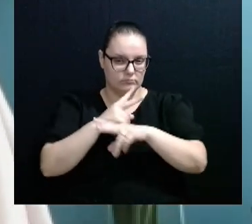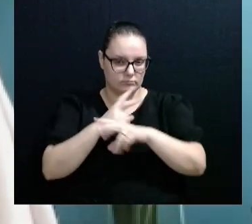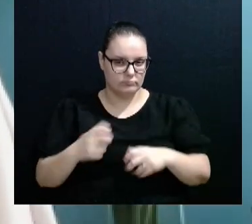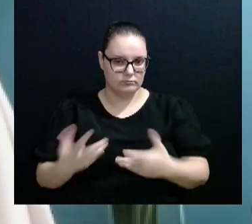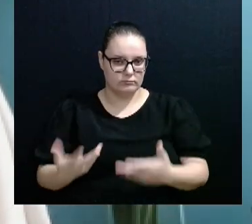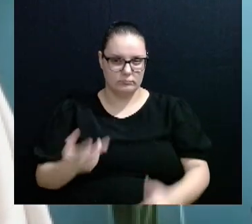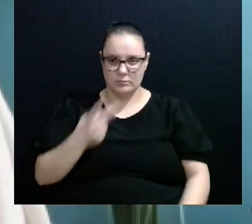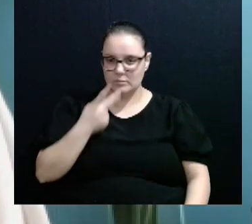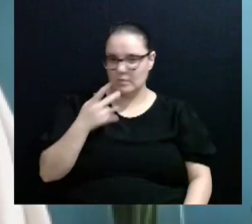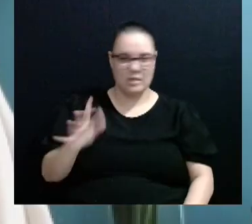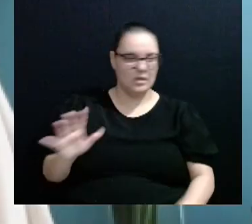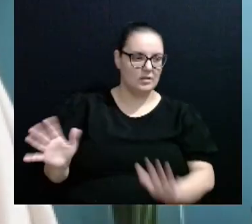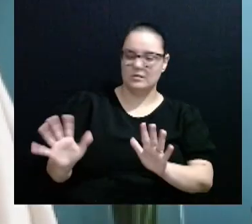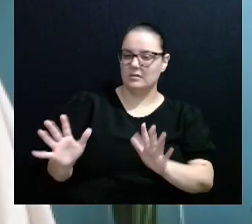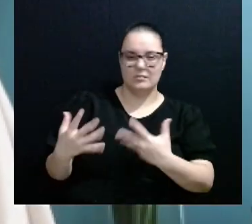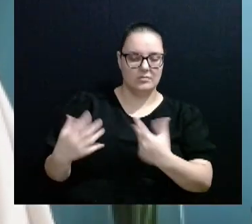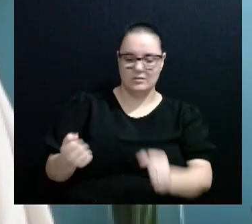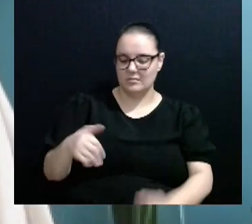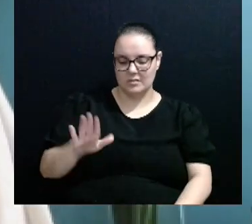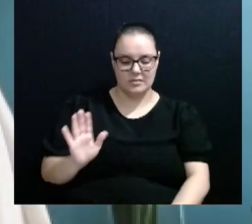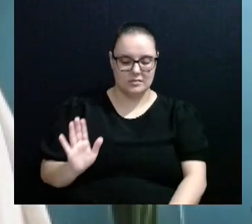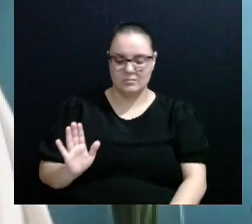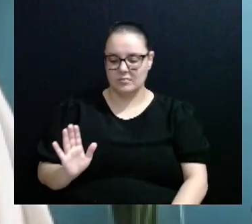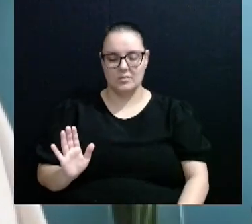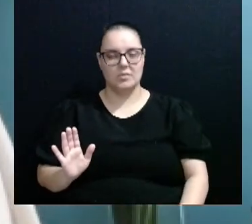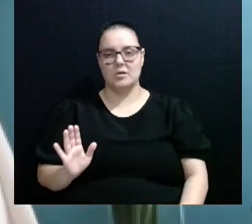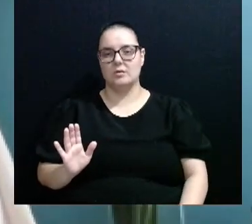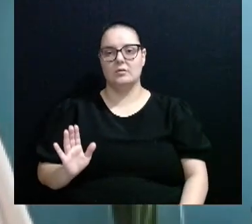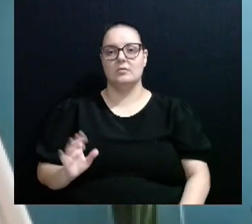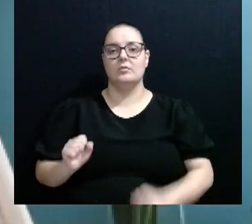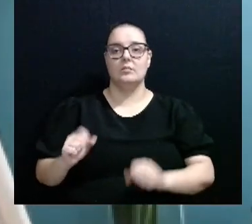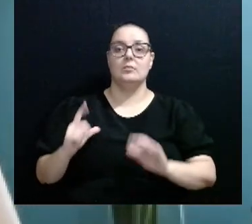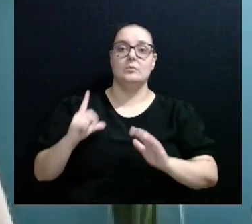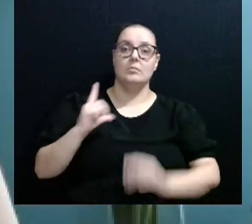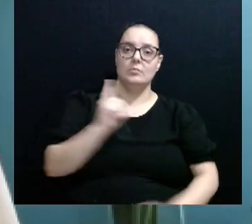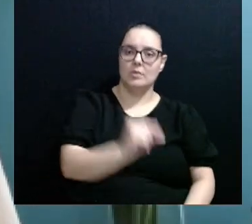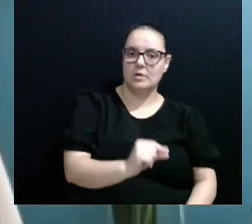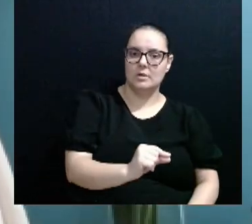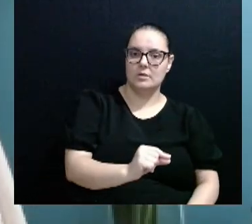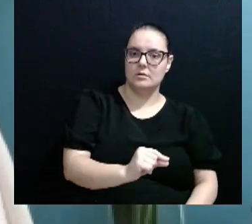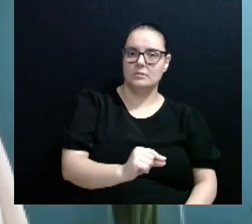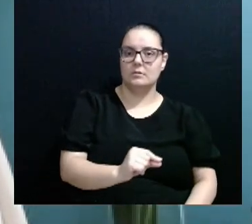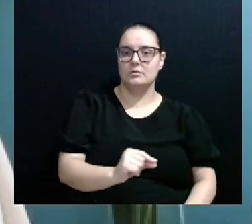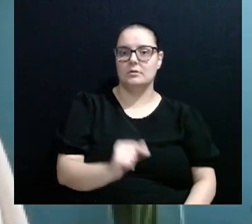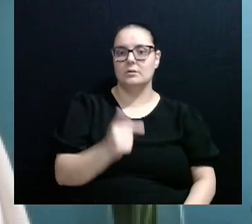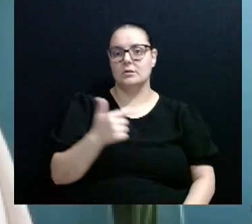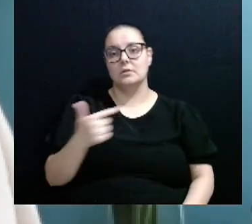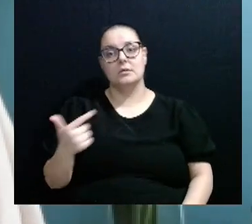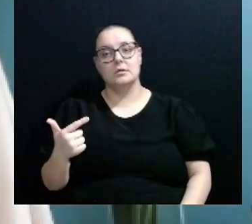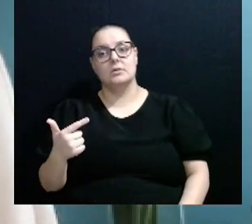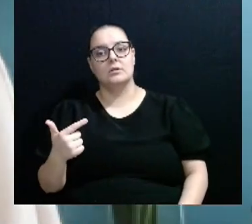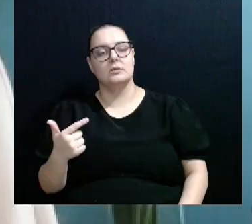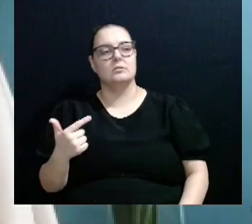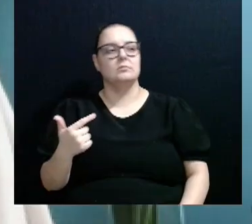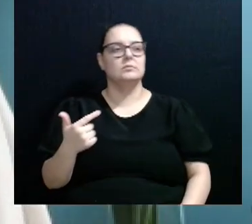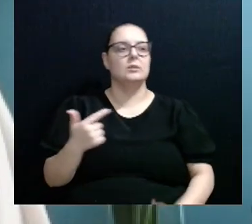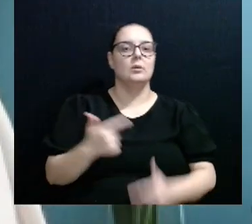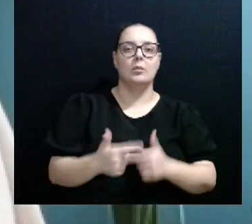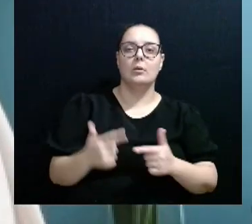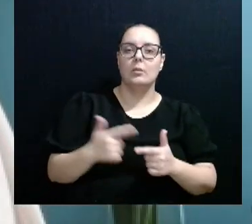não aceito mais, e poder sair sem comprometer a sua integridade